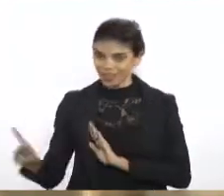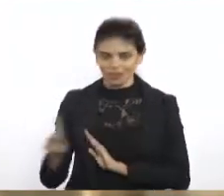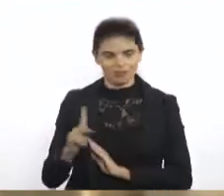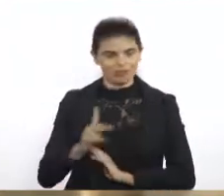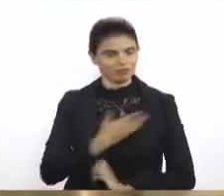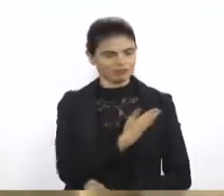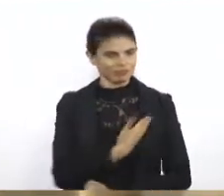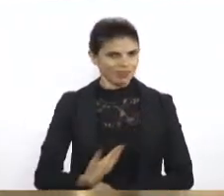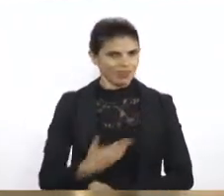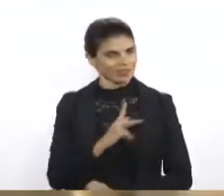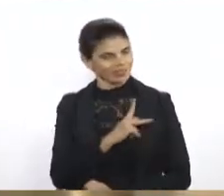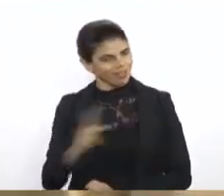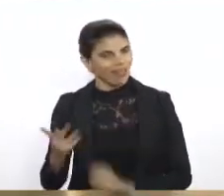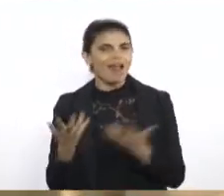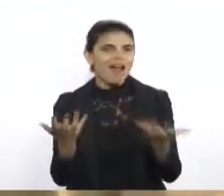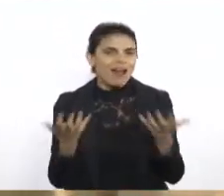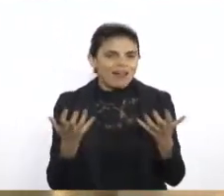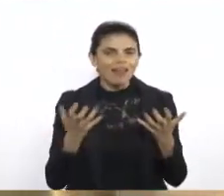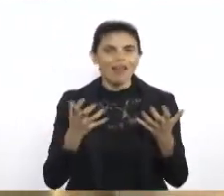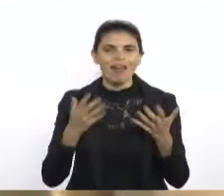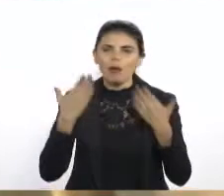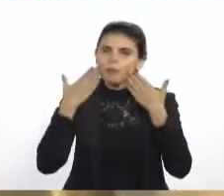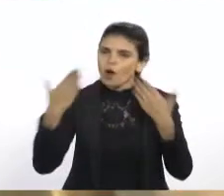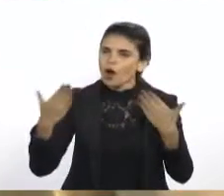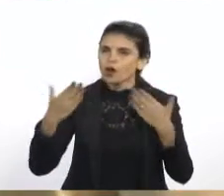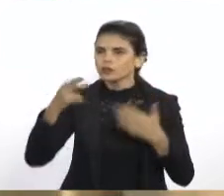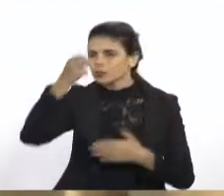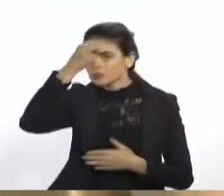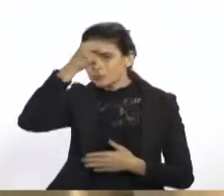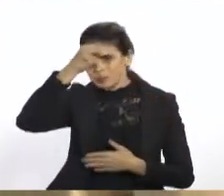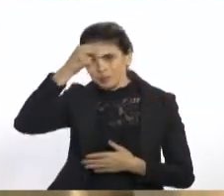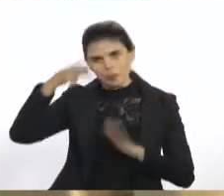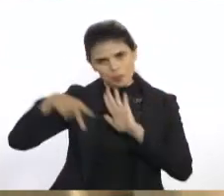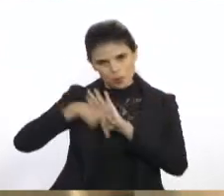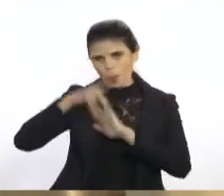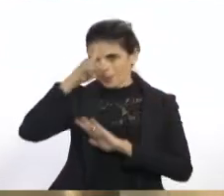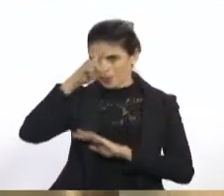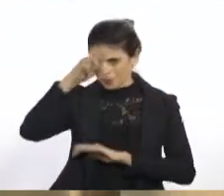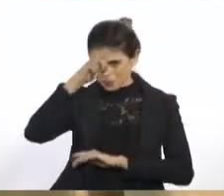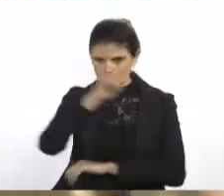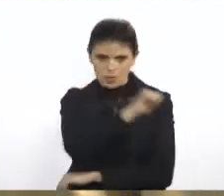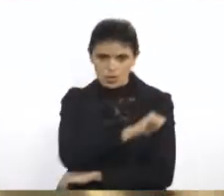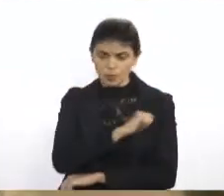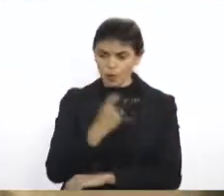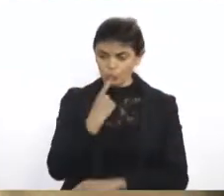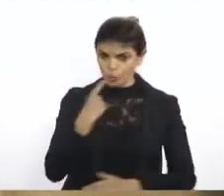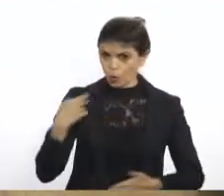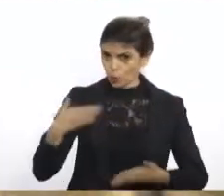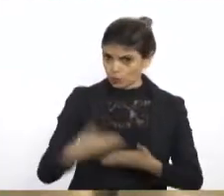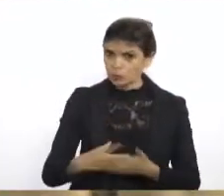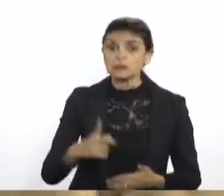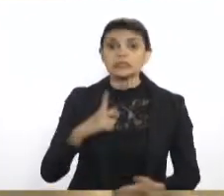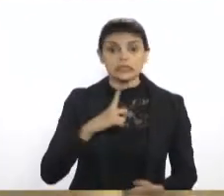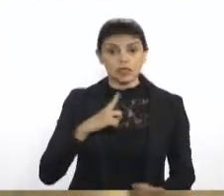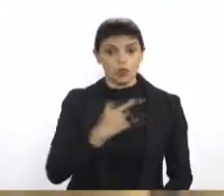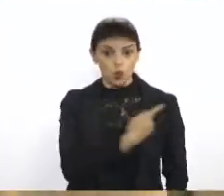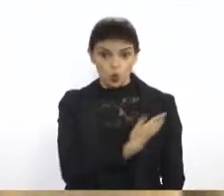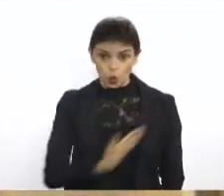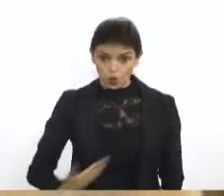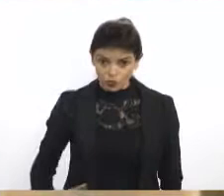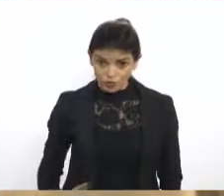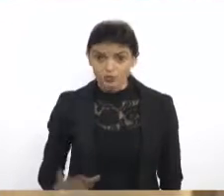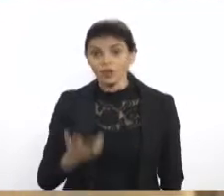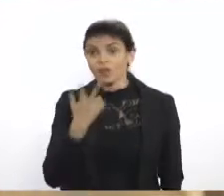muito pela desburocratização, especialmente do Estado do Rio de Janeiro. Recentemente, eu oficiei o governador do Estado para